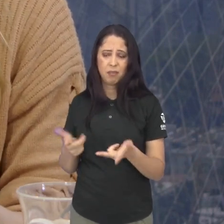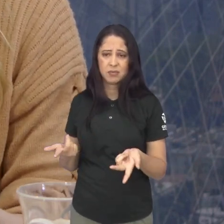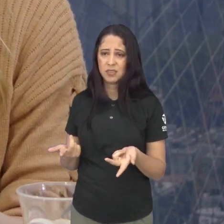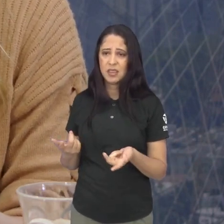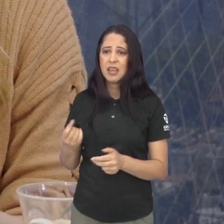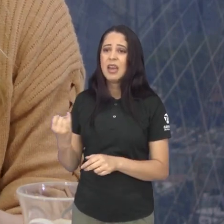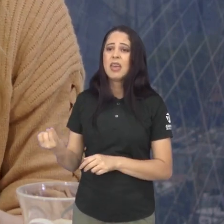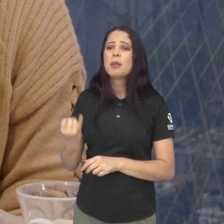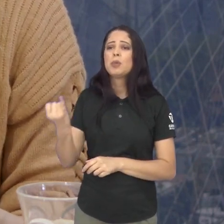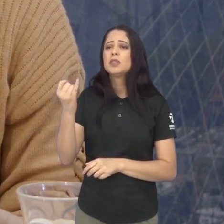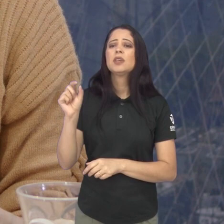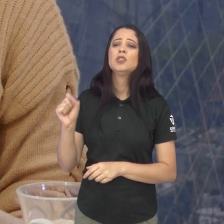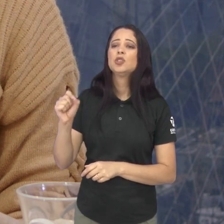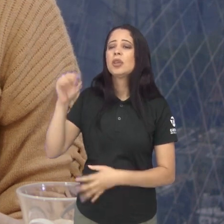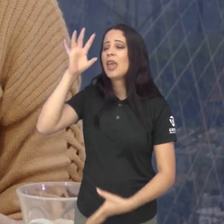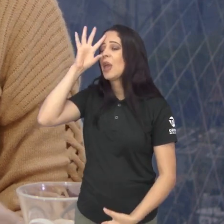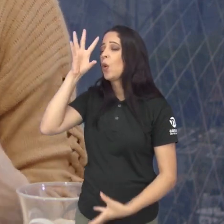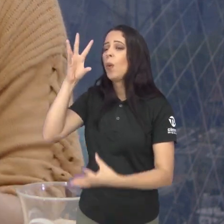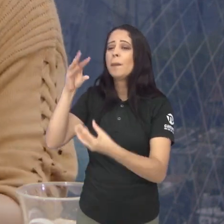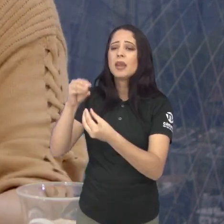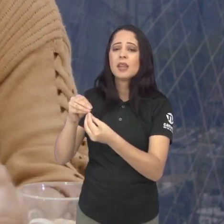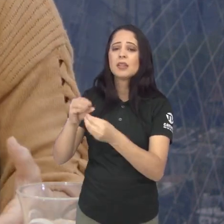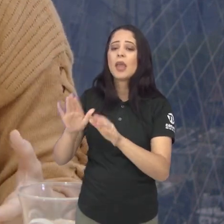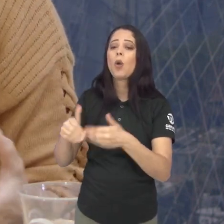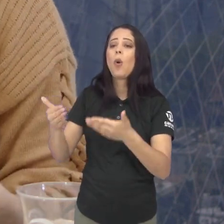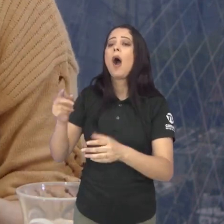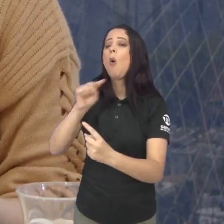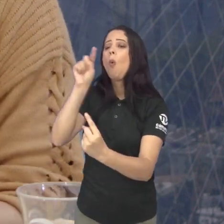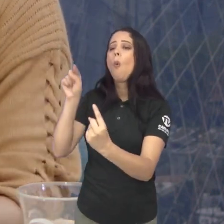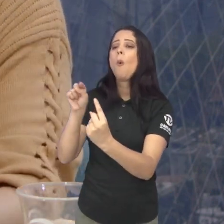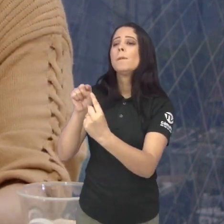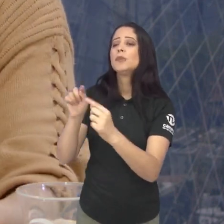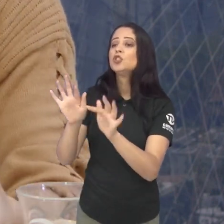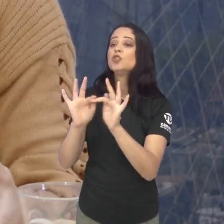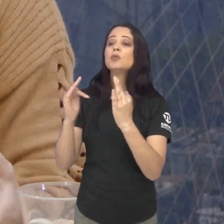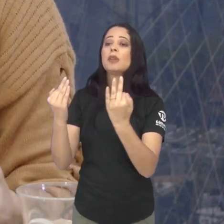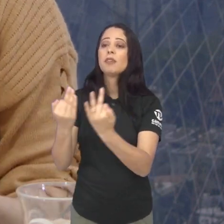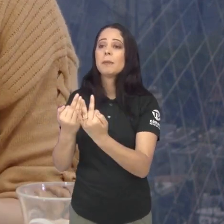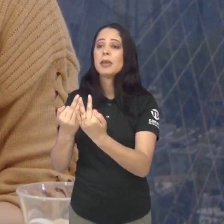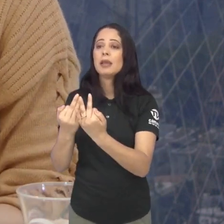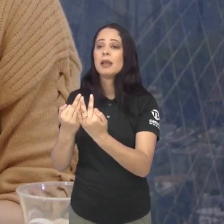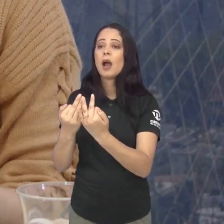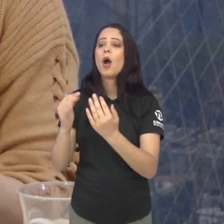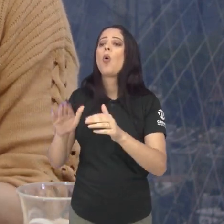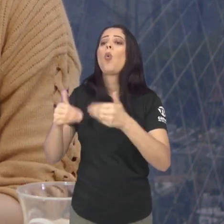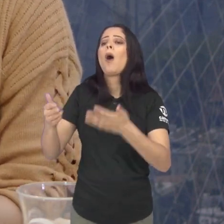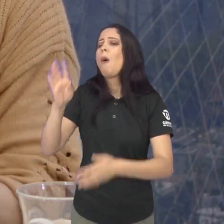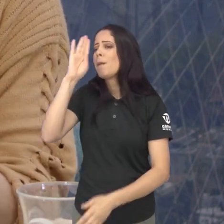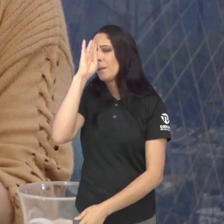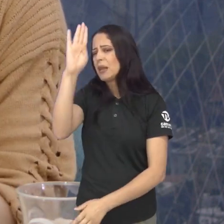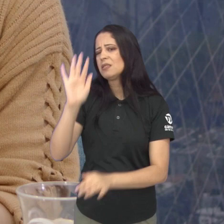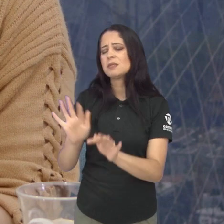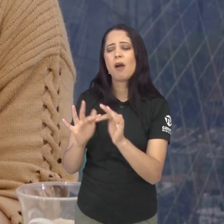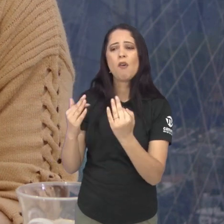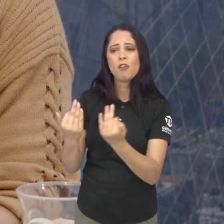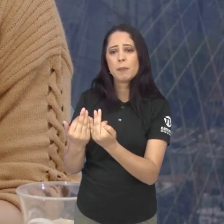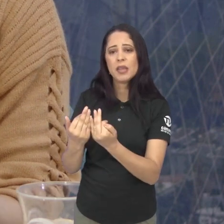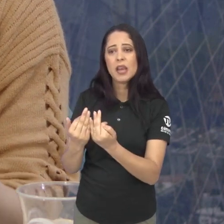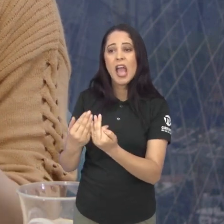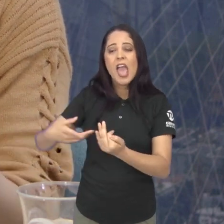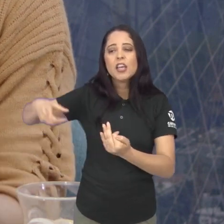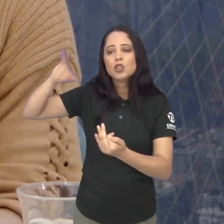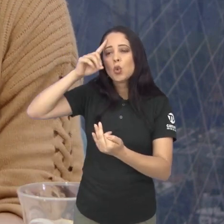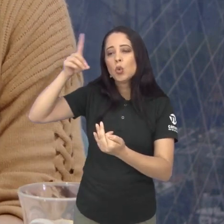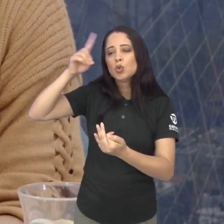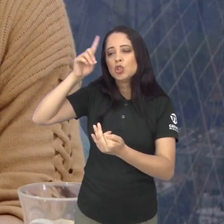entender, fazer um plano de qual que é o objetivo da família, qual que é a prioridade da família, e ir trabalhando todo dia um pouquinho, fazendo o